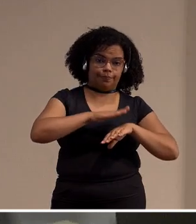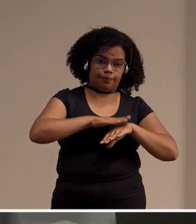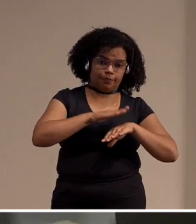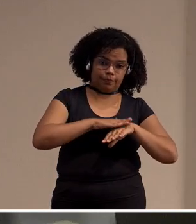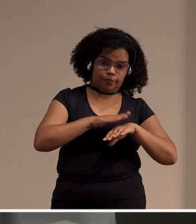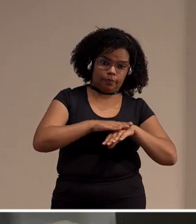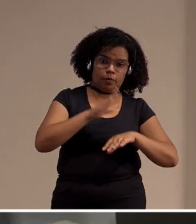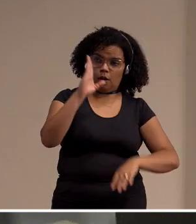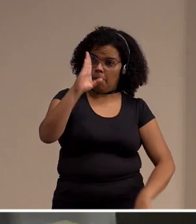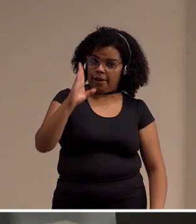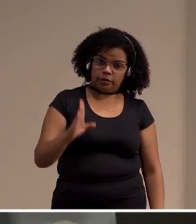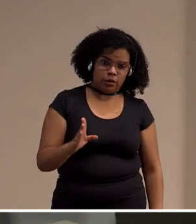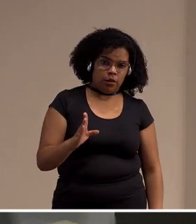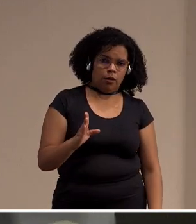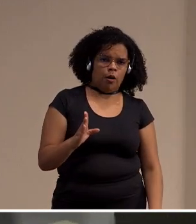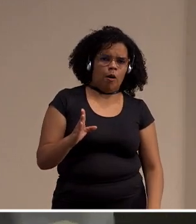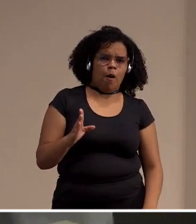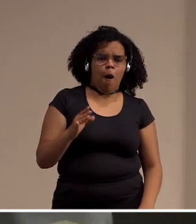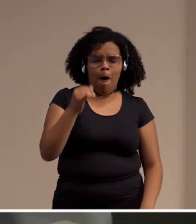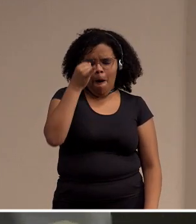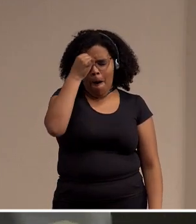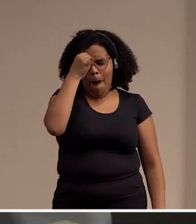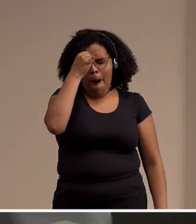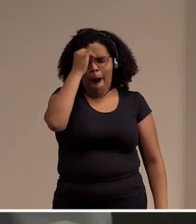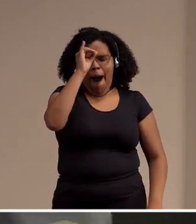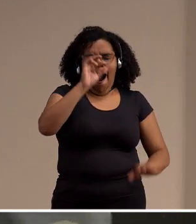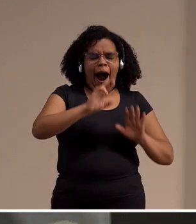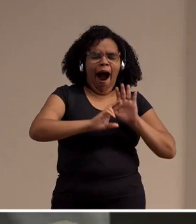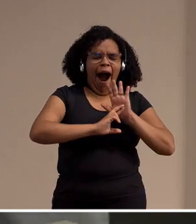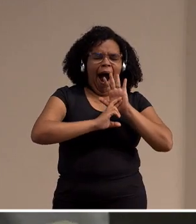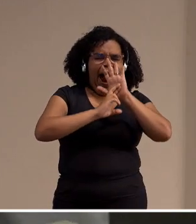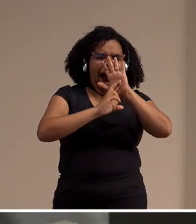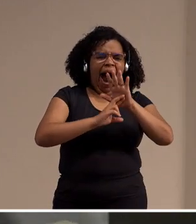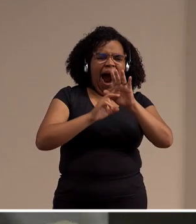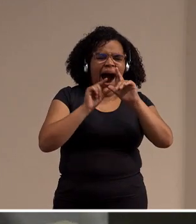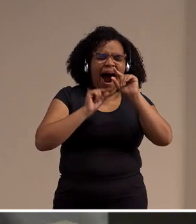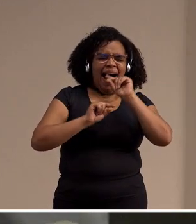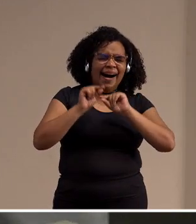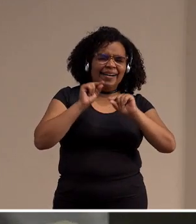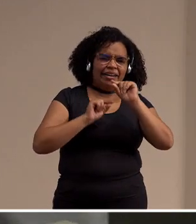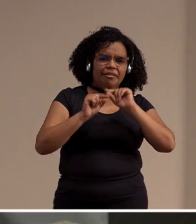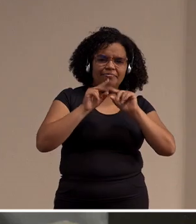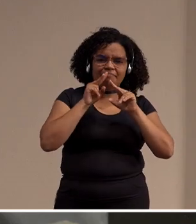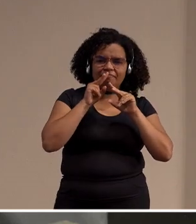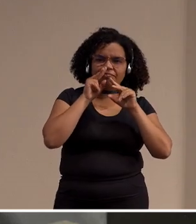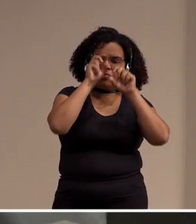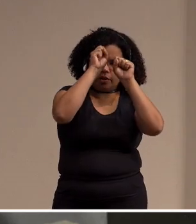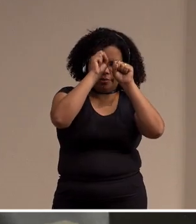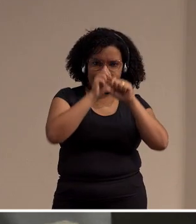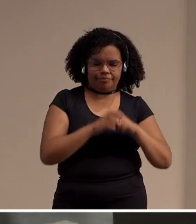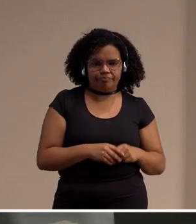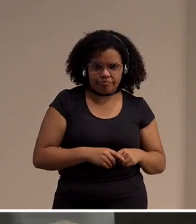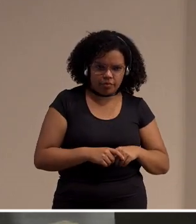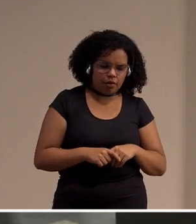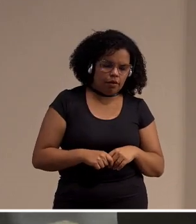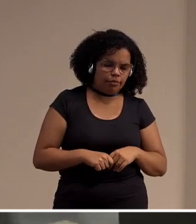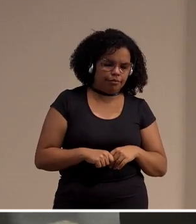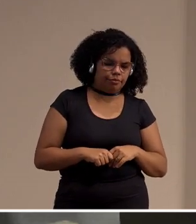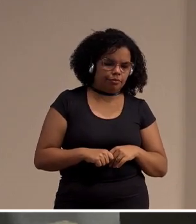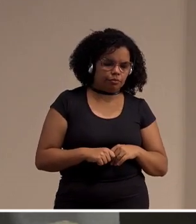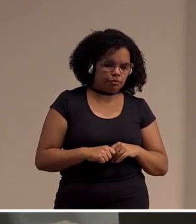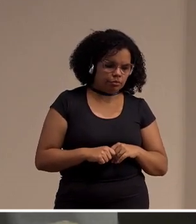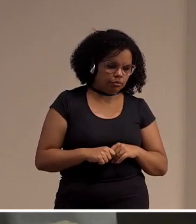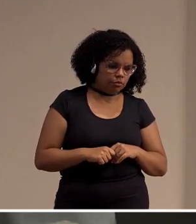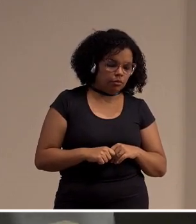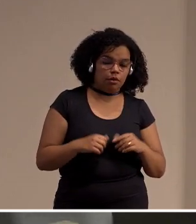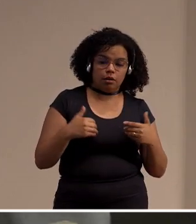e ao evitar a representação daquilo que é mais fortemente constitui, sabe?